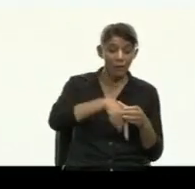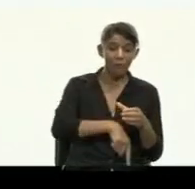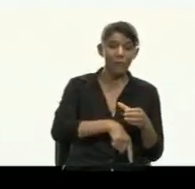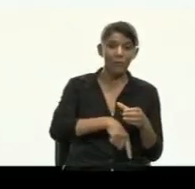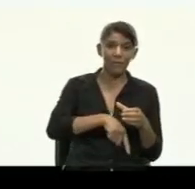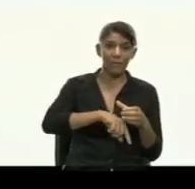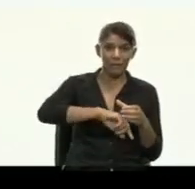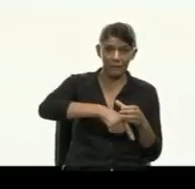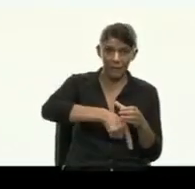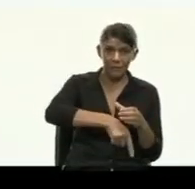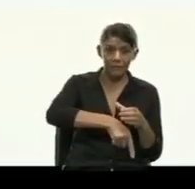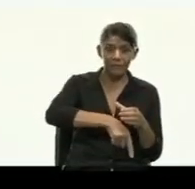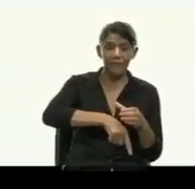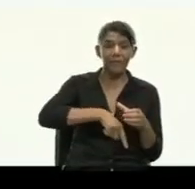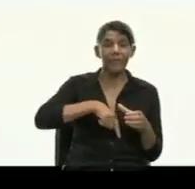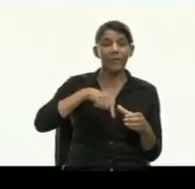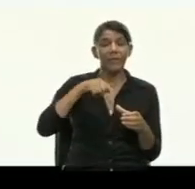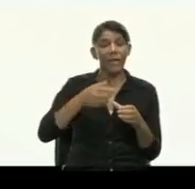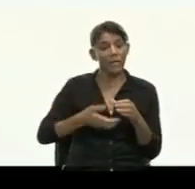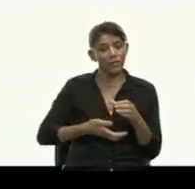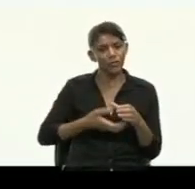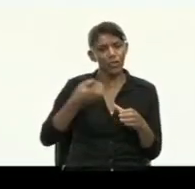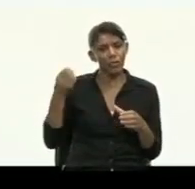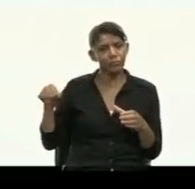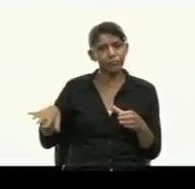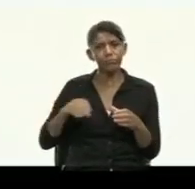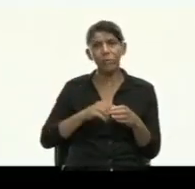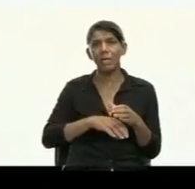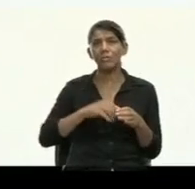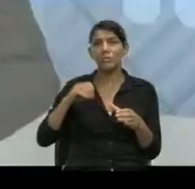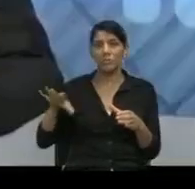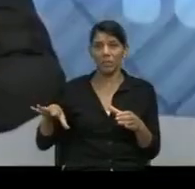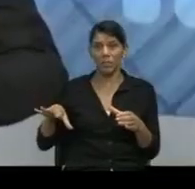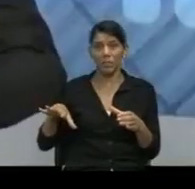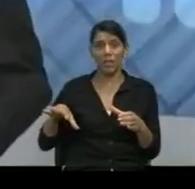tá bom? E assim a gente consegue